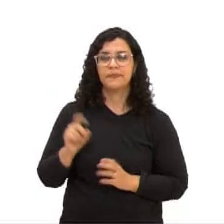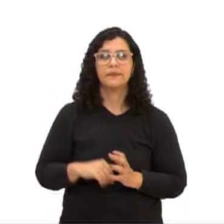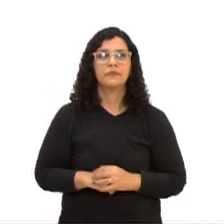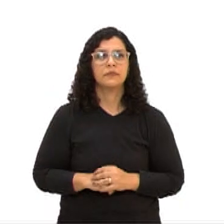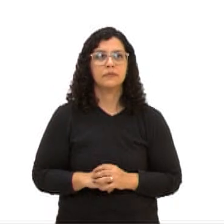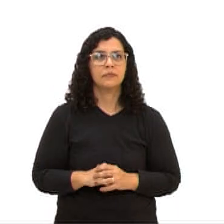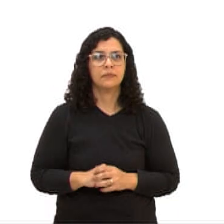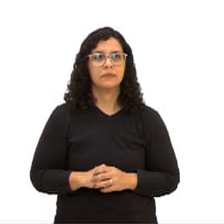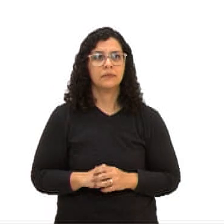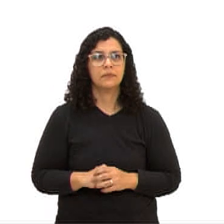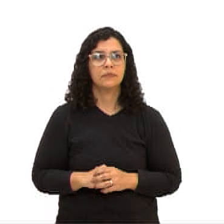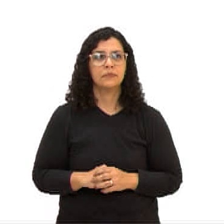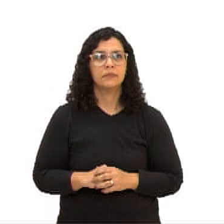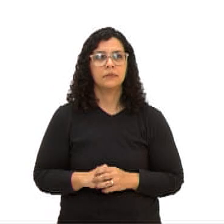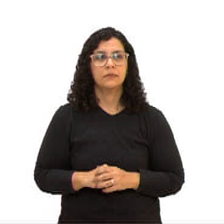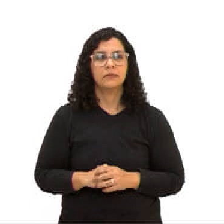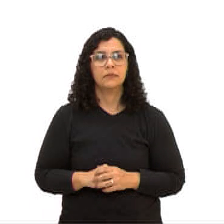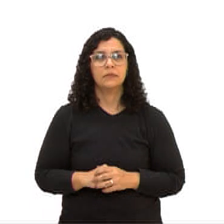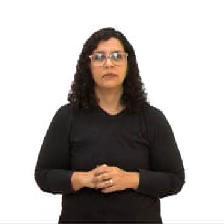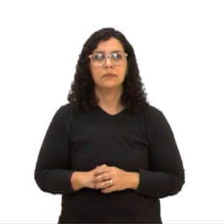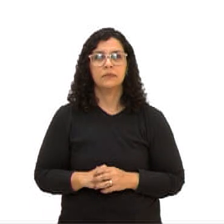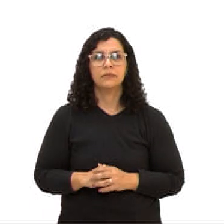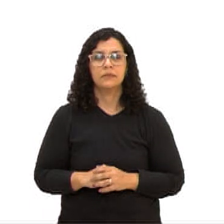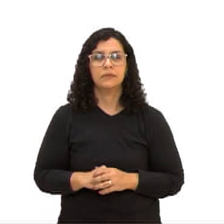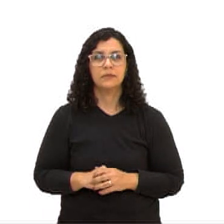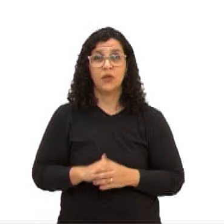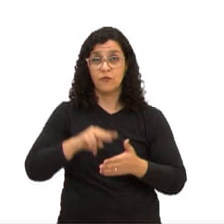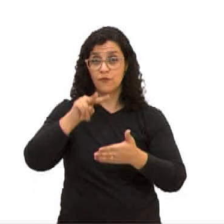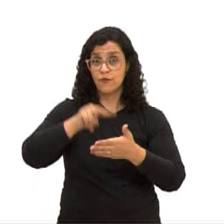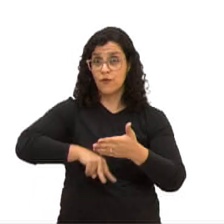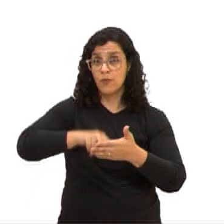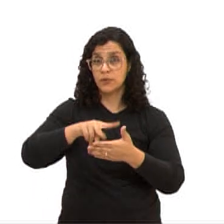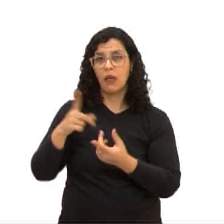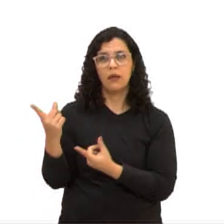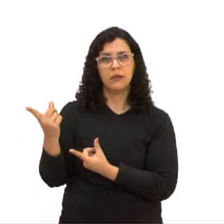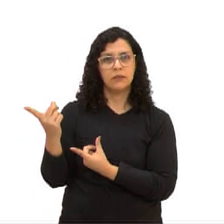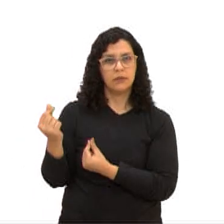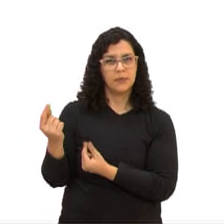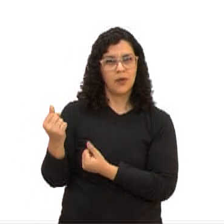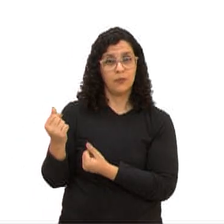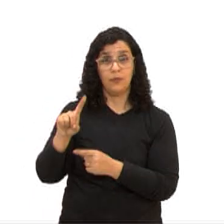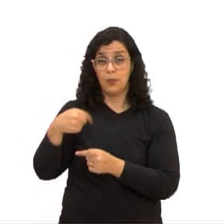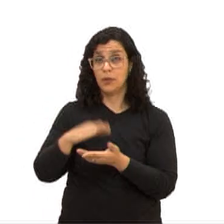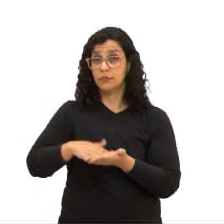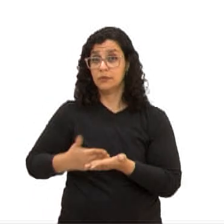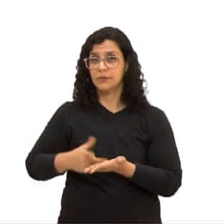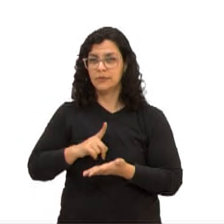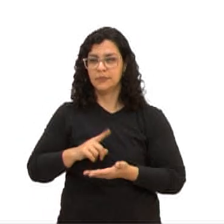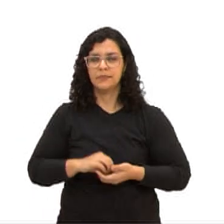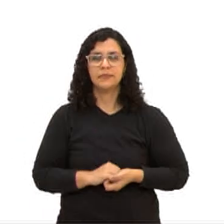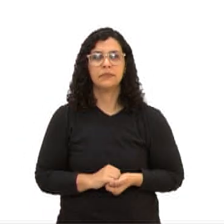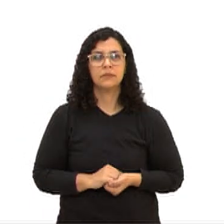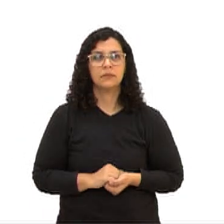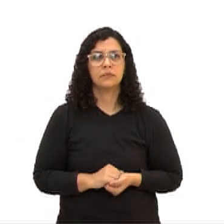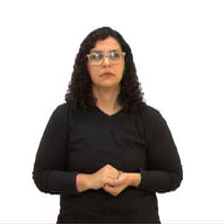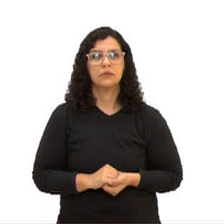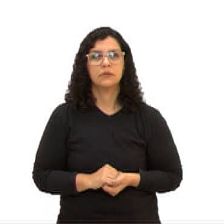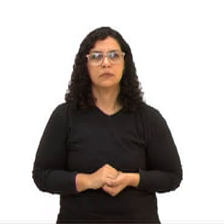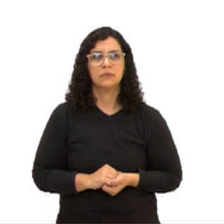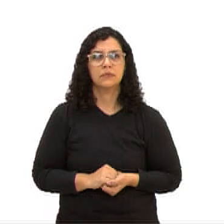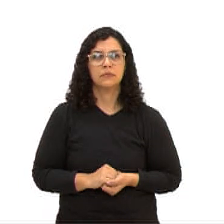Organização de las tareas. Antiguamente, se utilizavam agendas para organizar as tarefas cotidianas